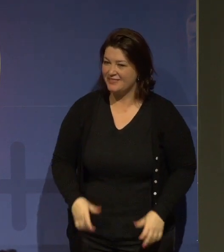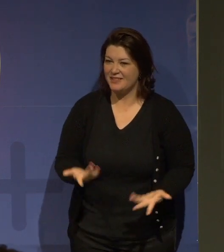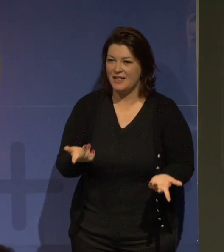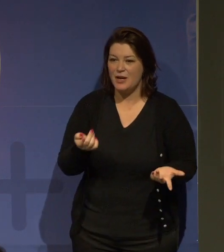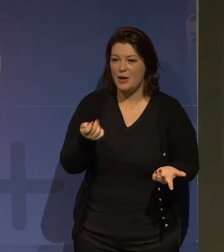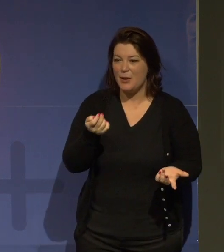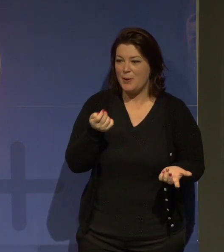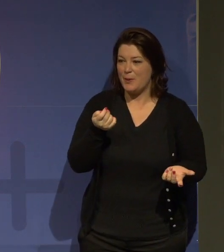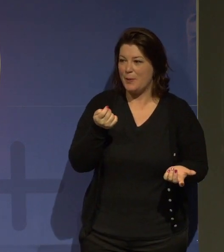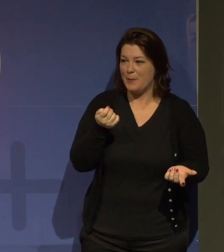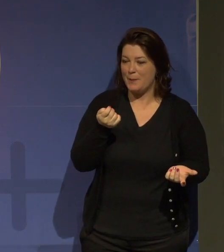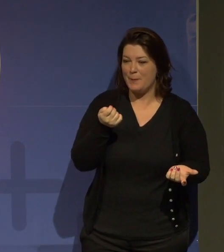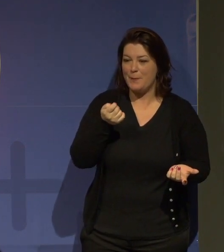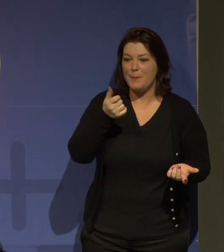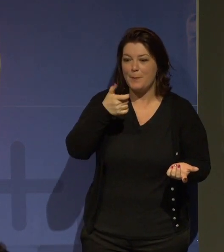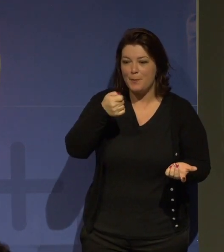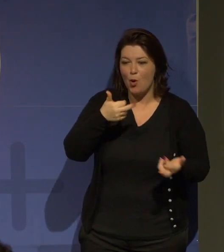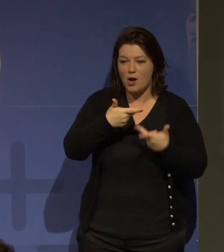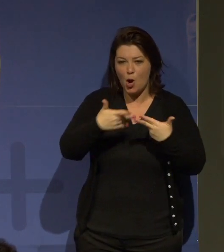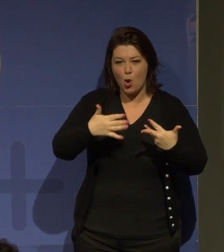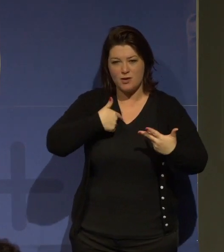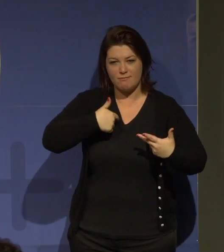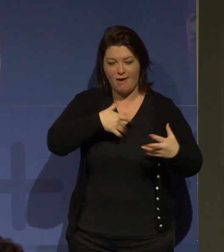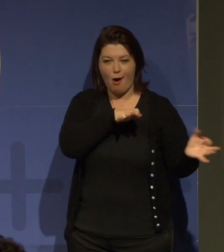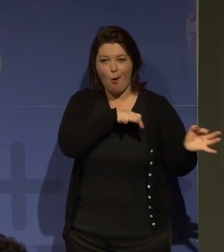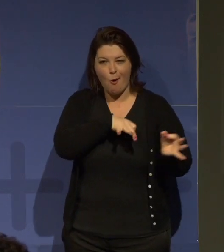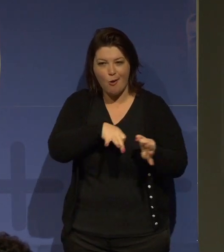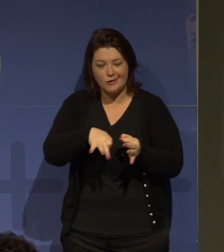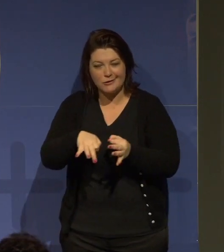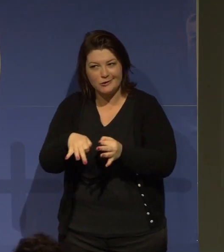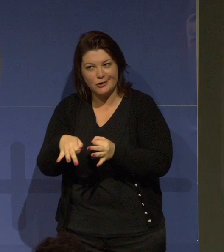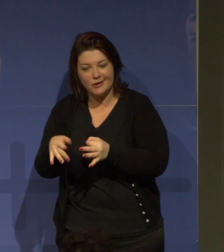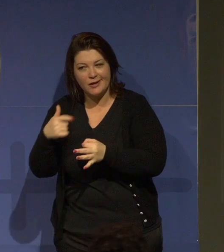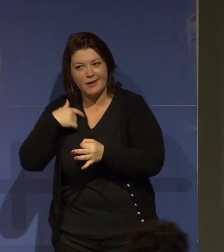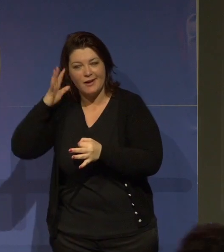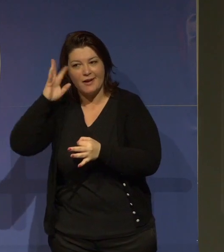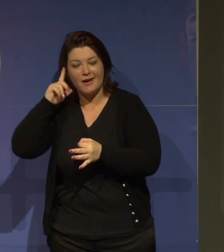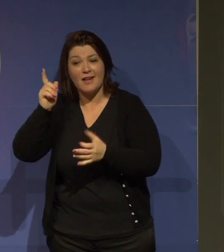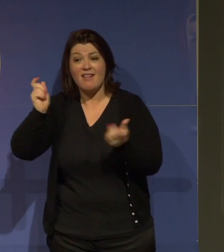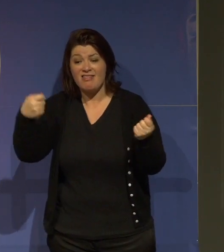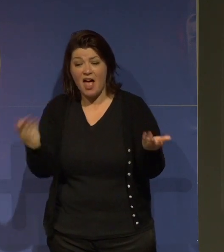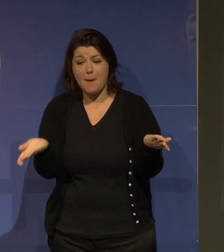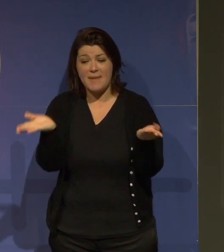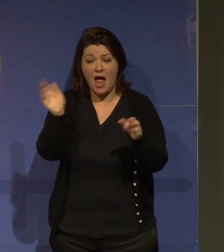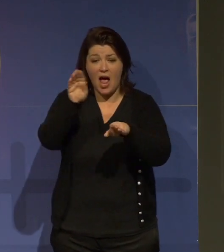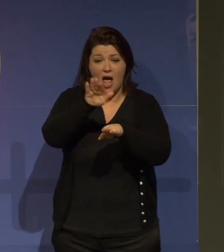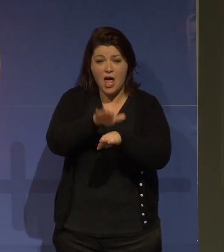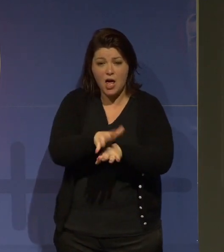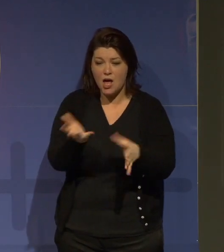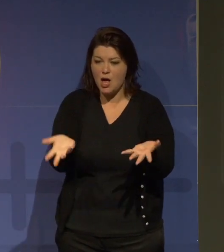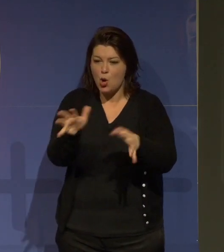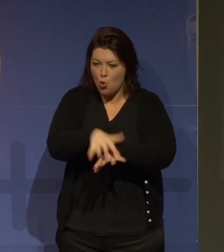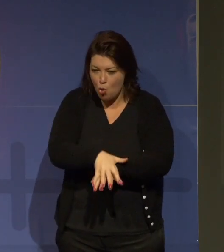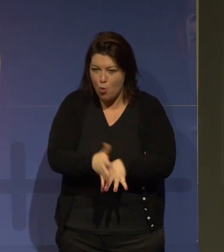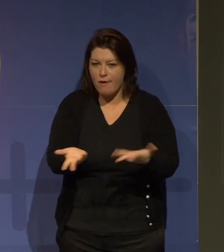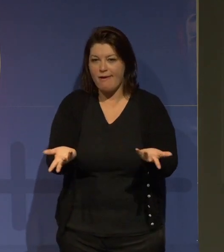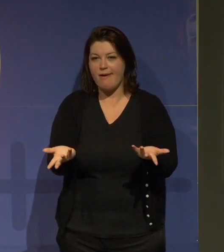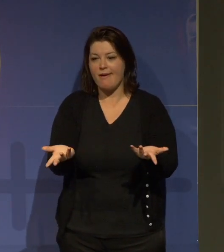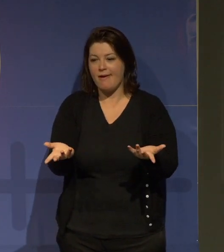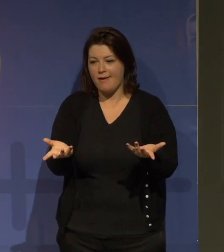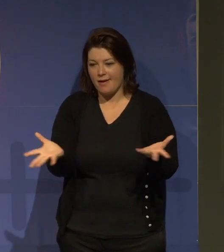poucas alterações na sua rotina, você passa a incluir, né, e passa a